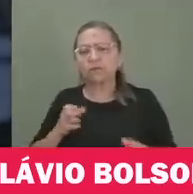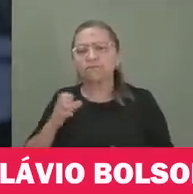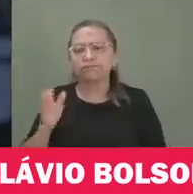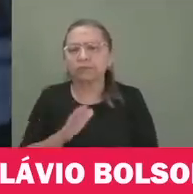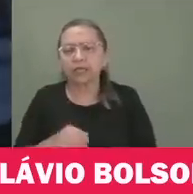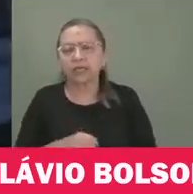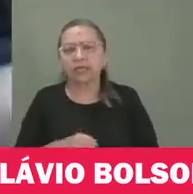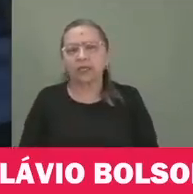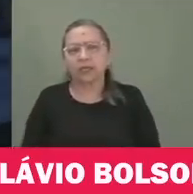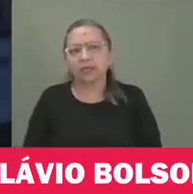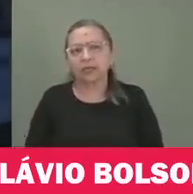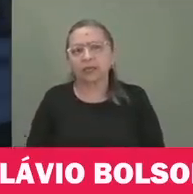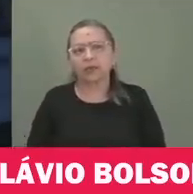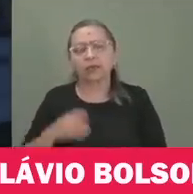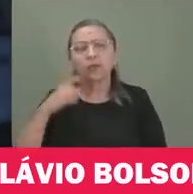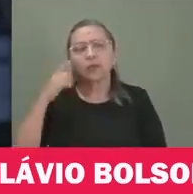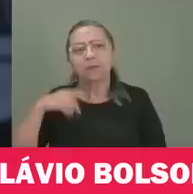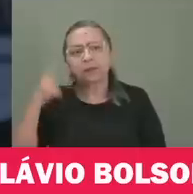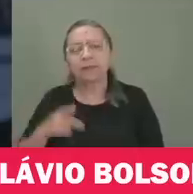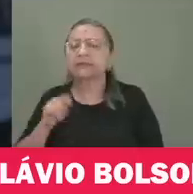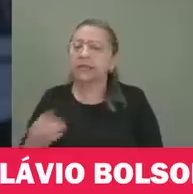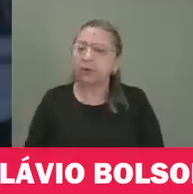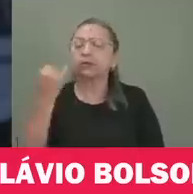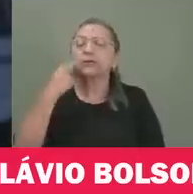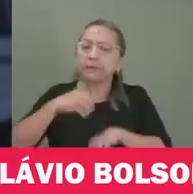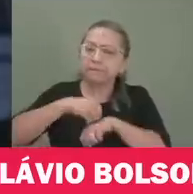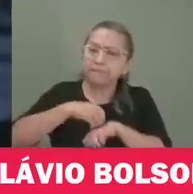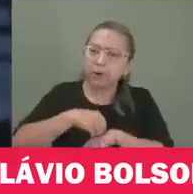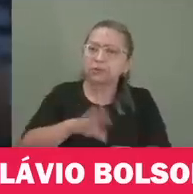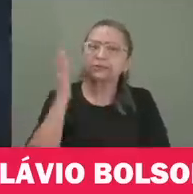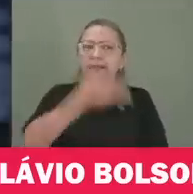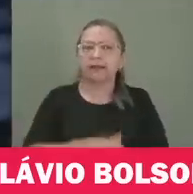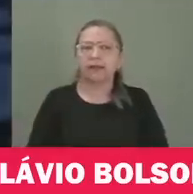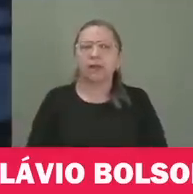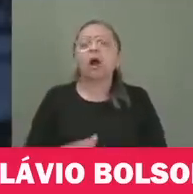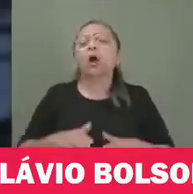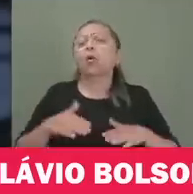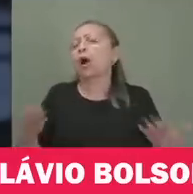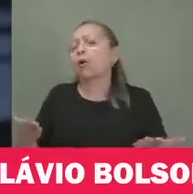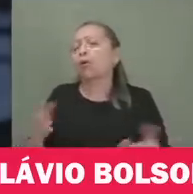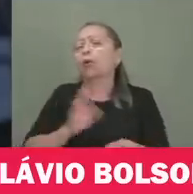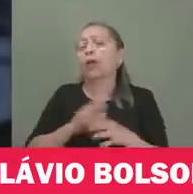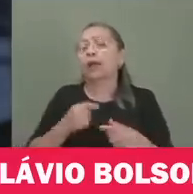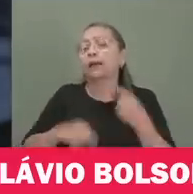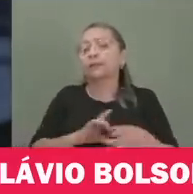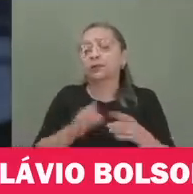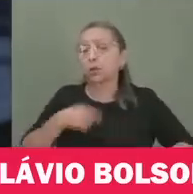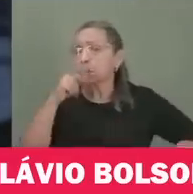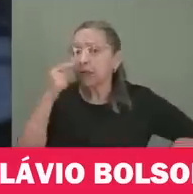que tire o palavrão que eu usei aqui agora, mas é importante para trazer a realidade dos fatos. Qual foi o ato antidemocrático? Eu nunca vi